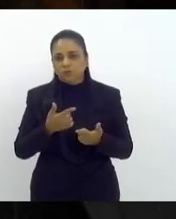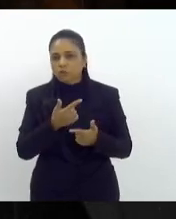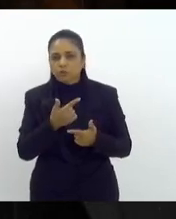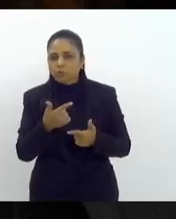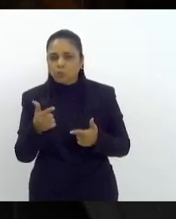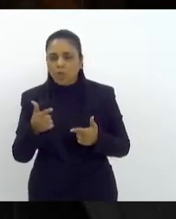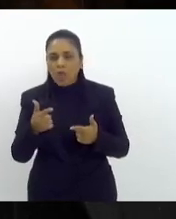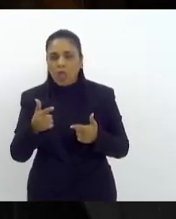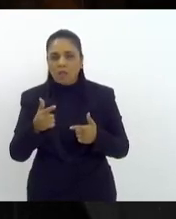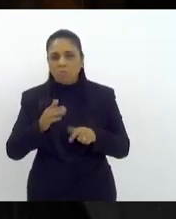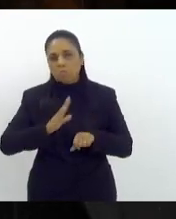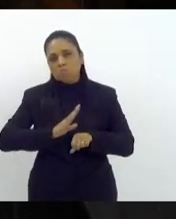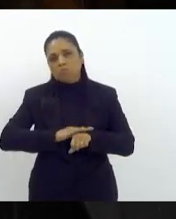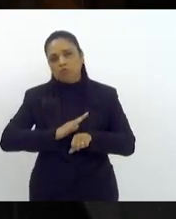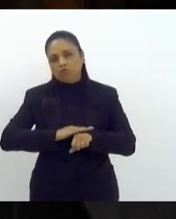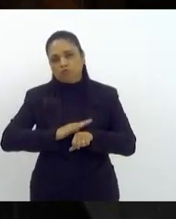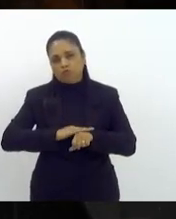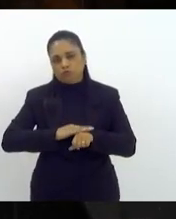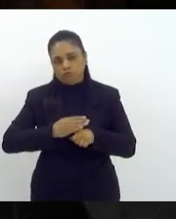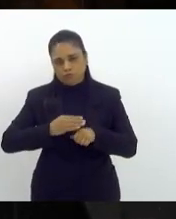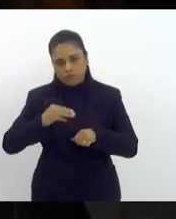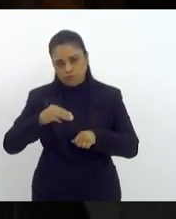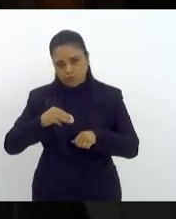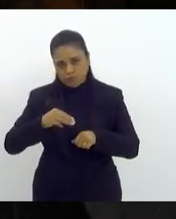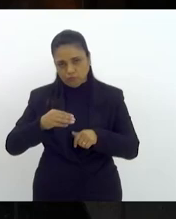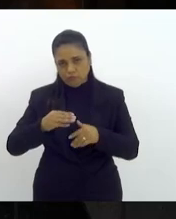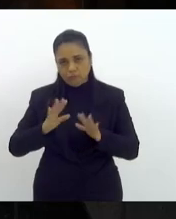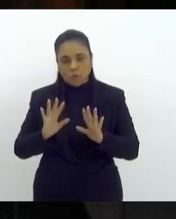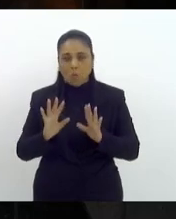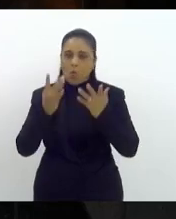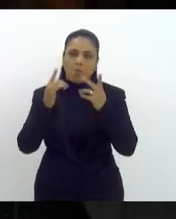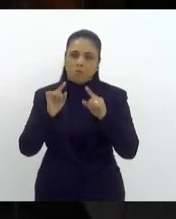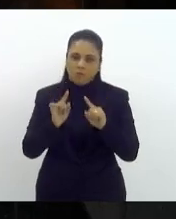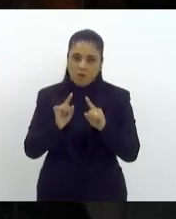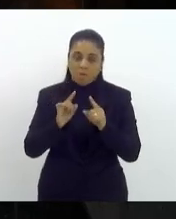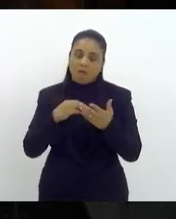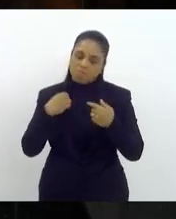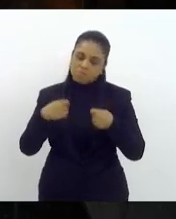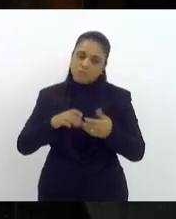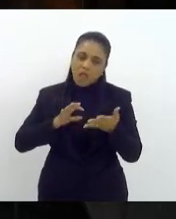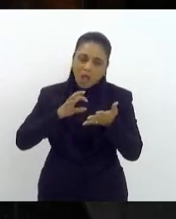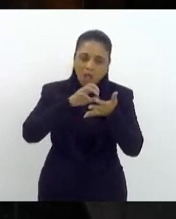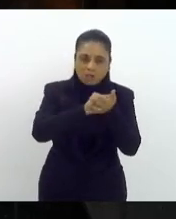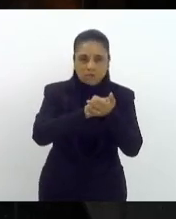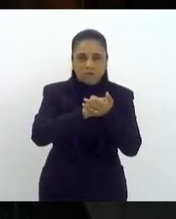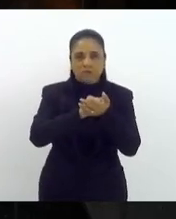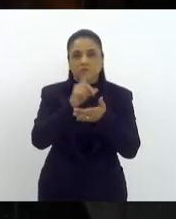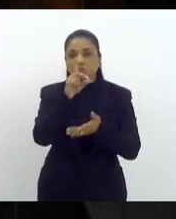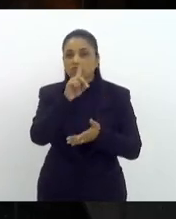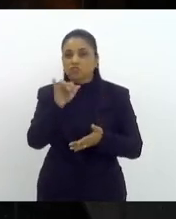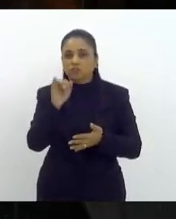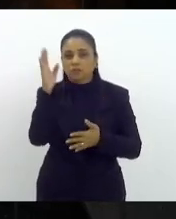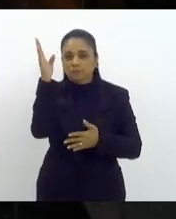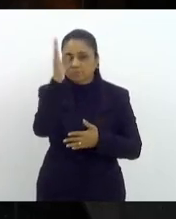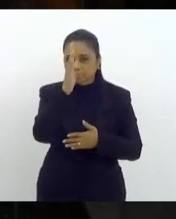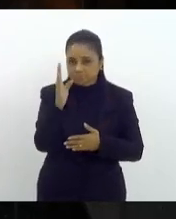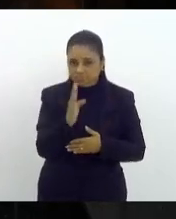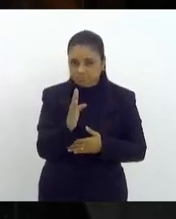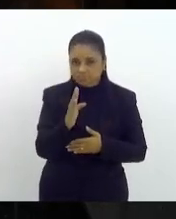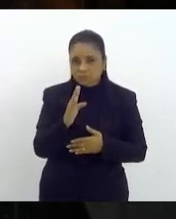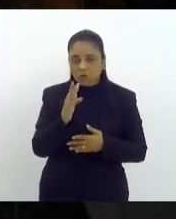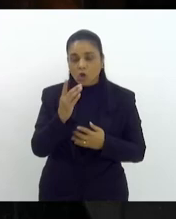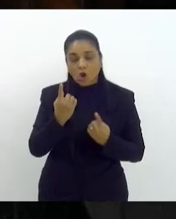para comemorar mas não podemos deixar de registrar Dia Nacional de combate